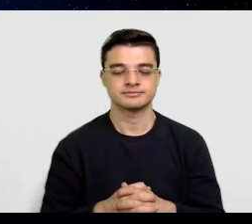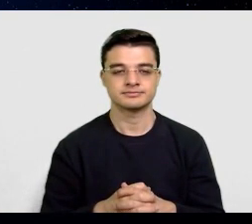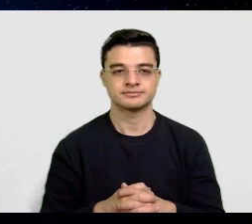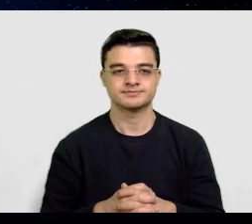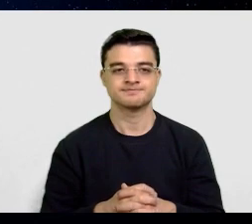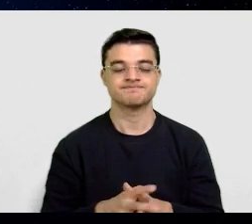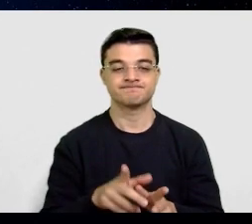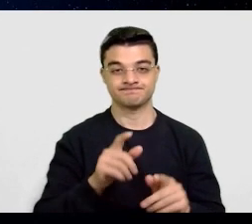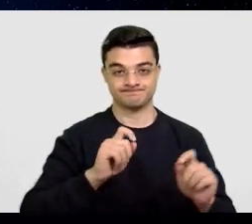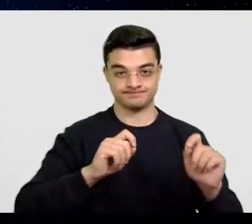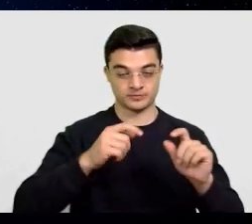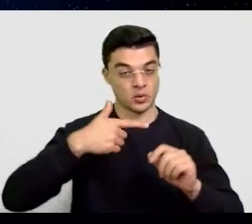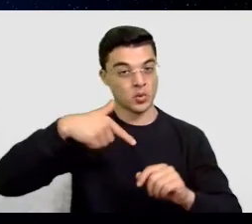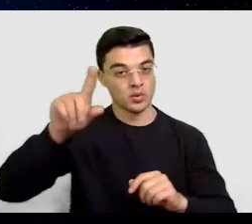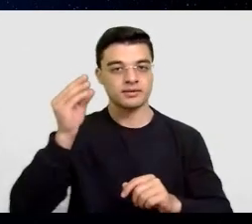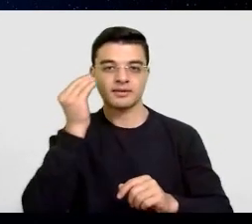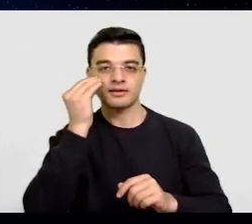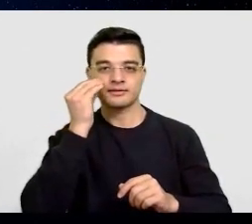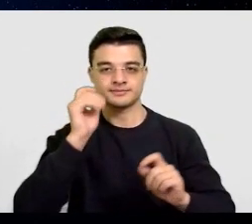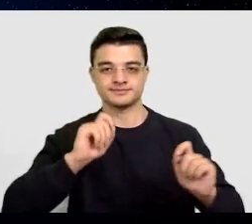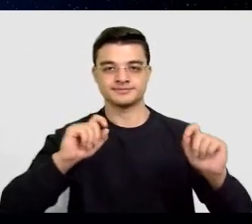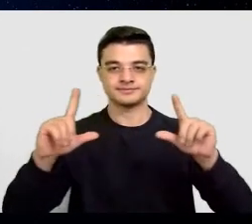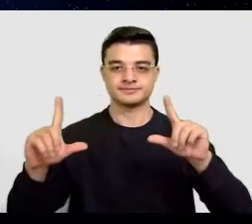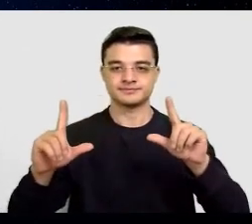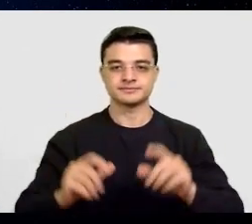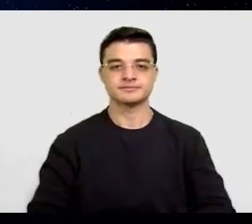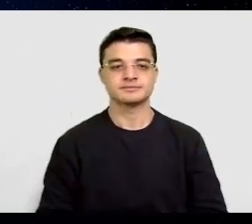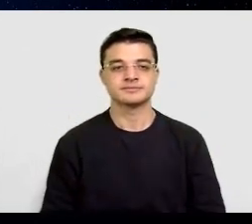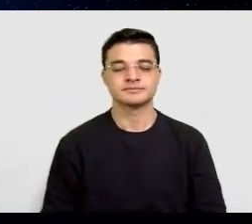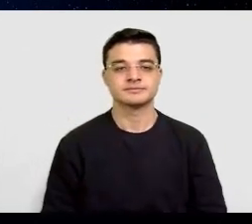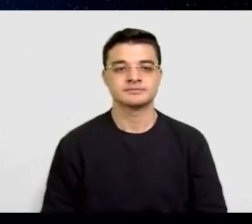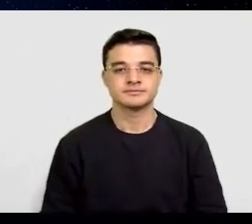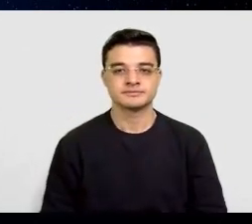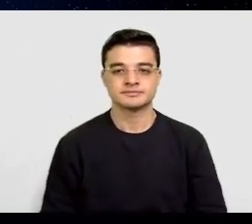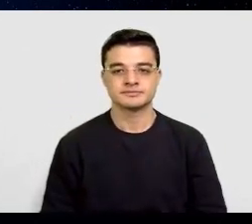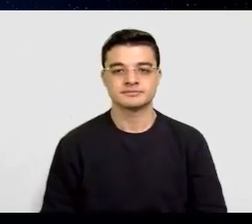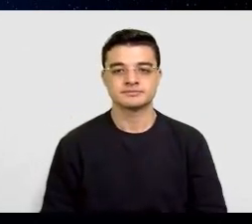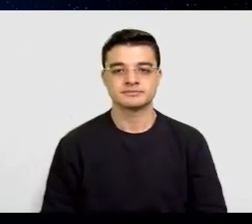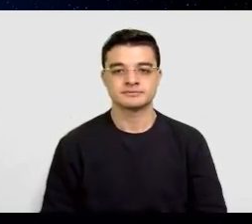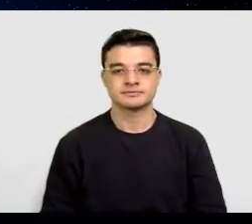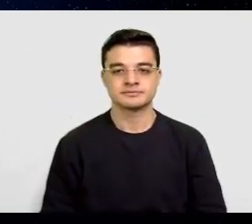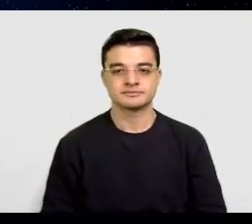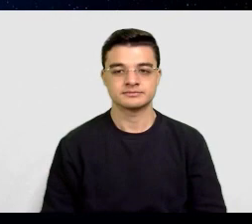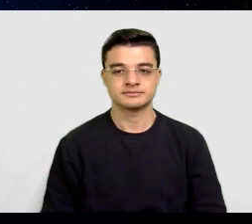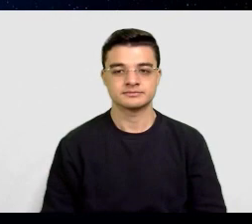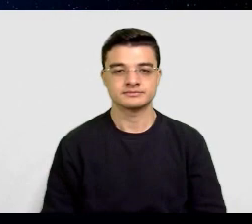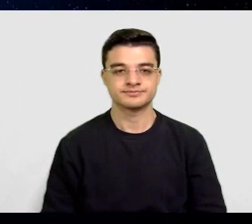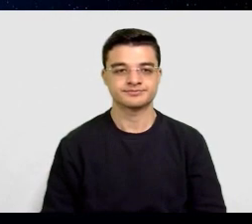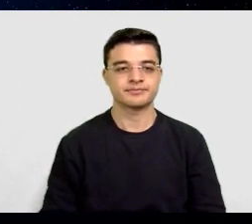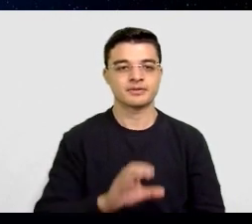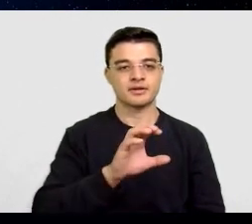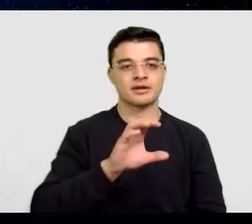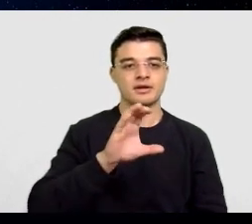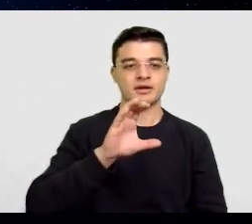também. A gente vai ver aqui embaixo sobre a injeção de CRLF injection,